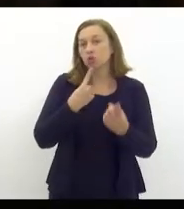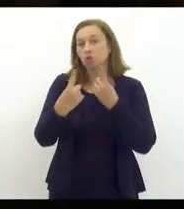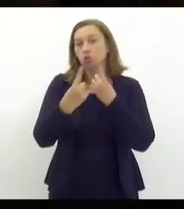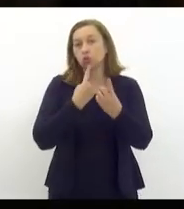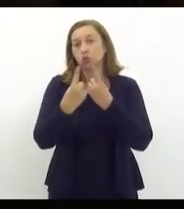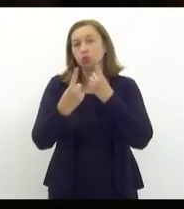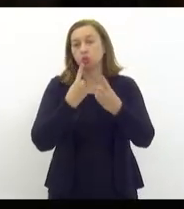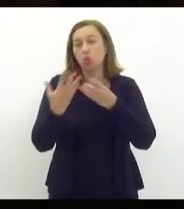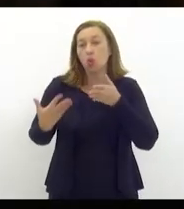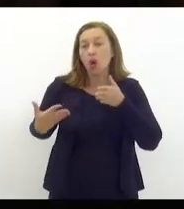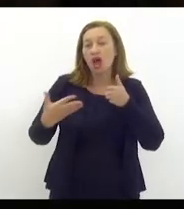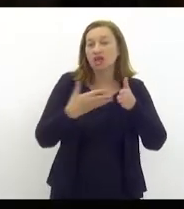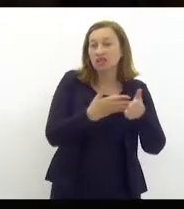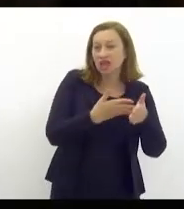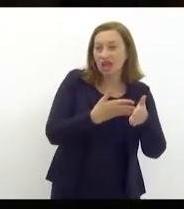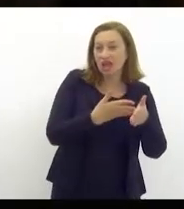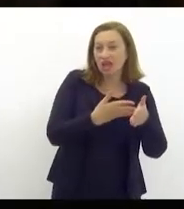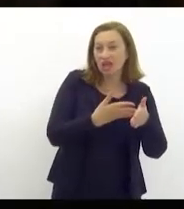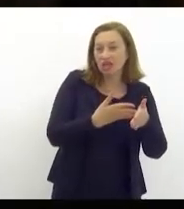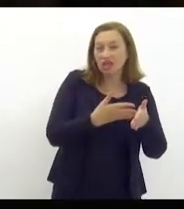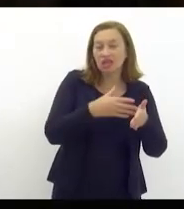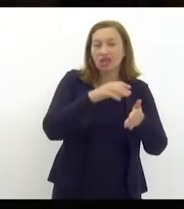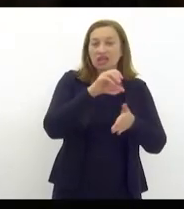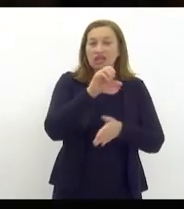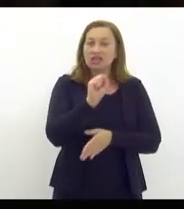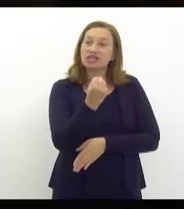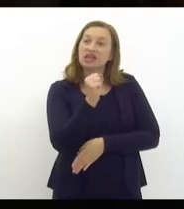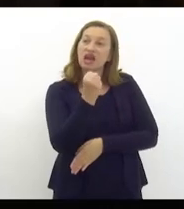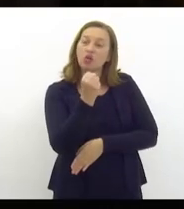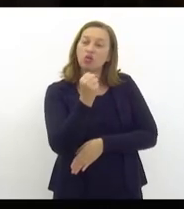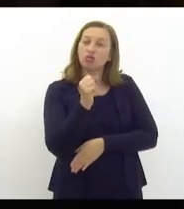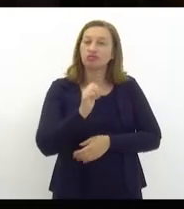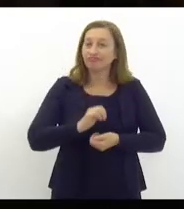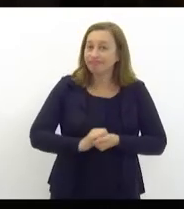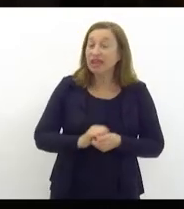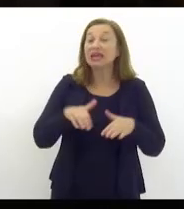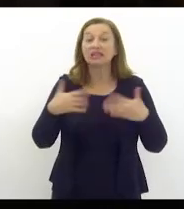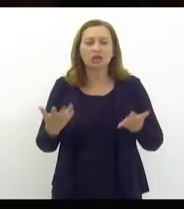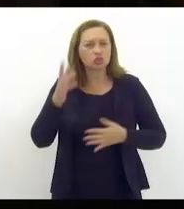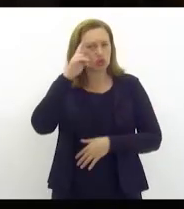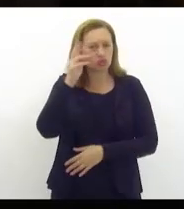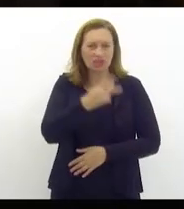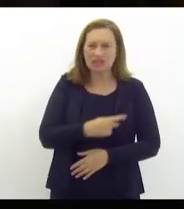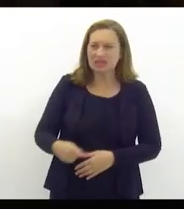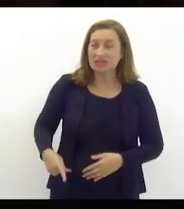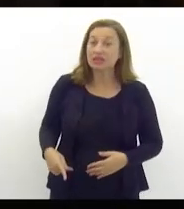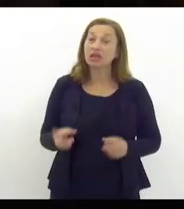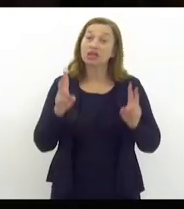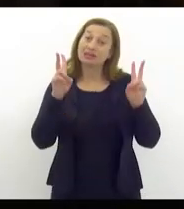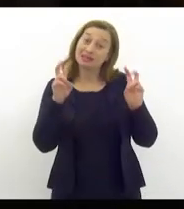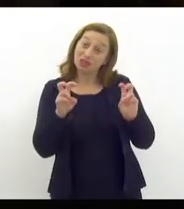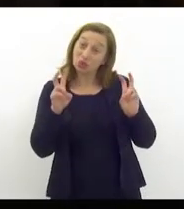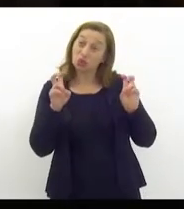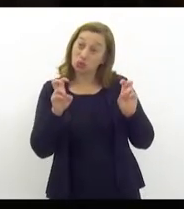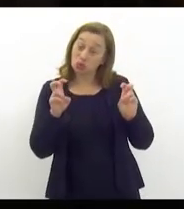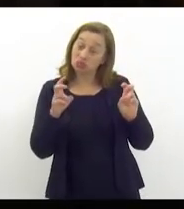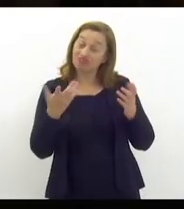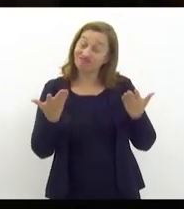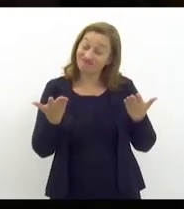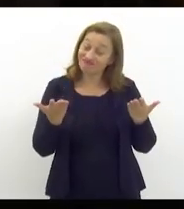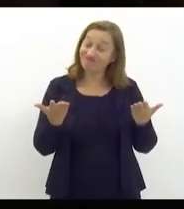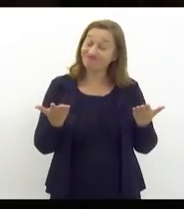até o trevo de Saracuruna. Então, senhor presidente, essa questão está